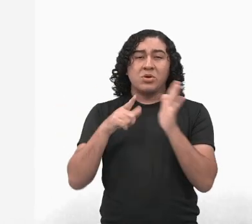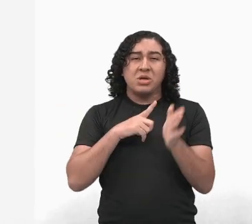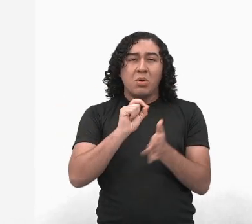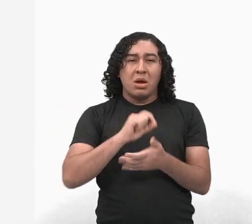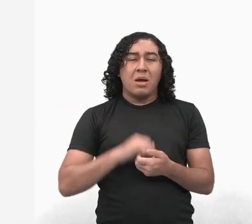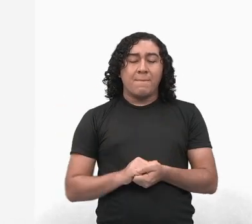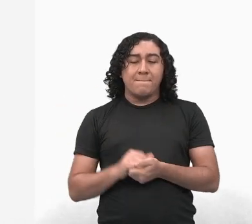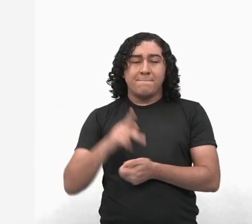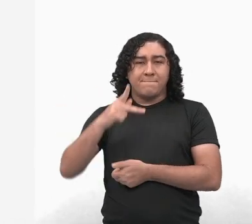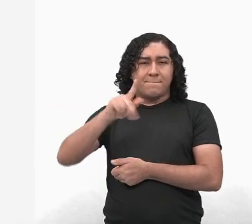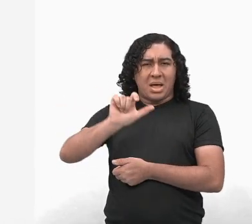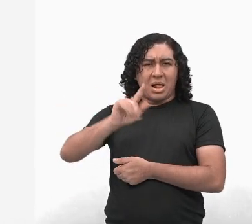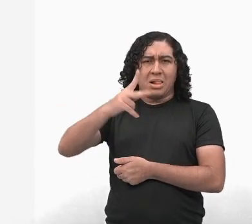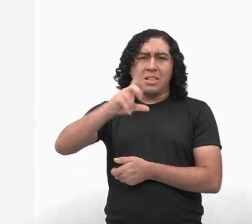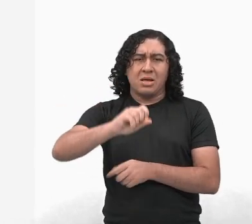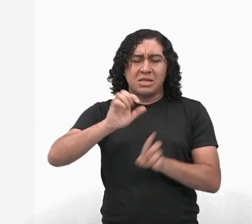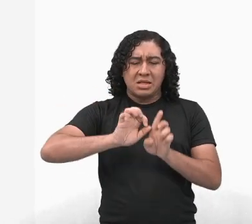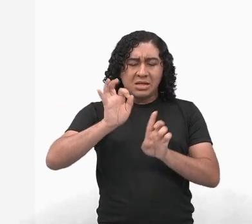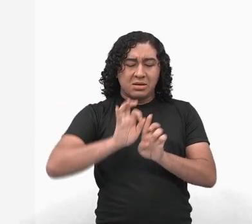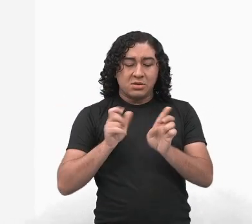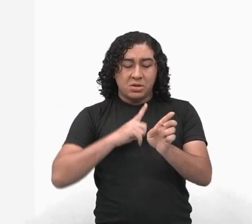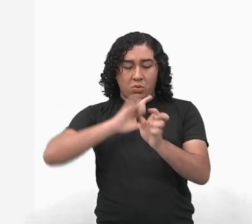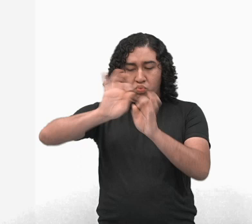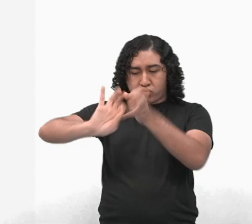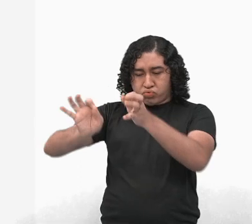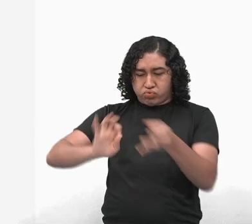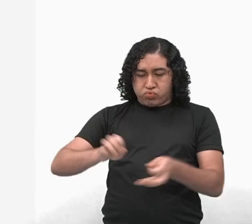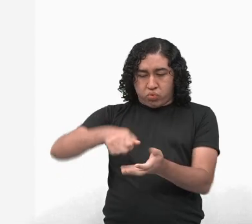nossa região a gente chama de paneiro, tá, gente?